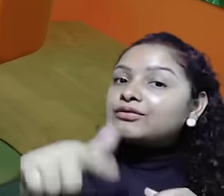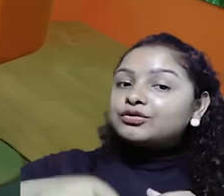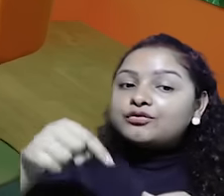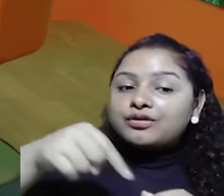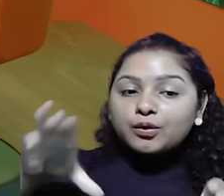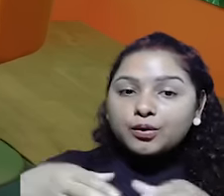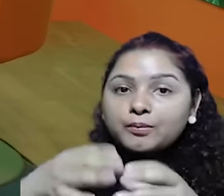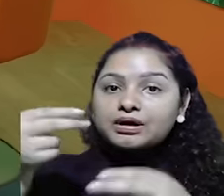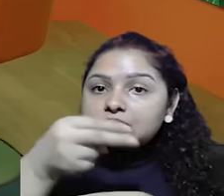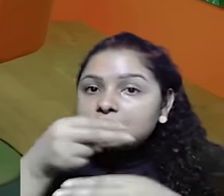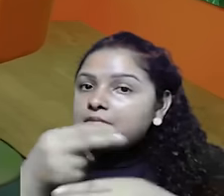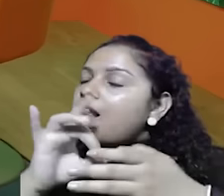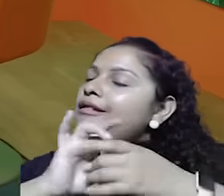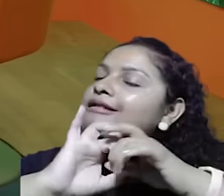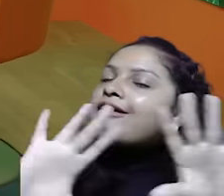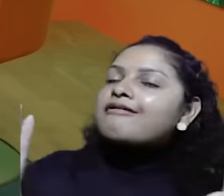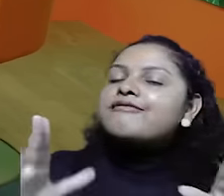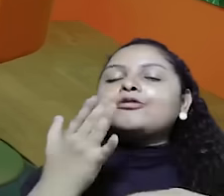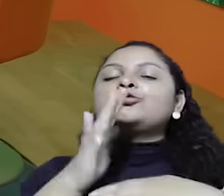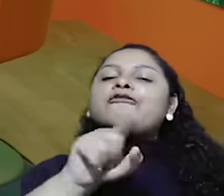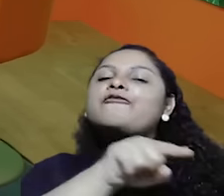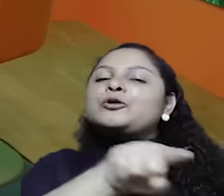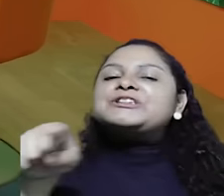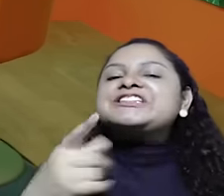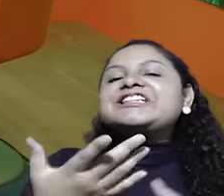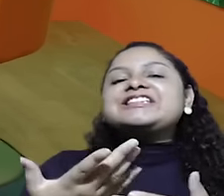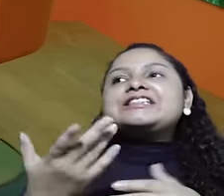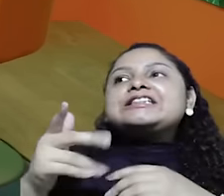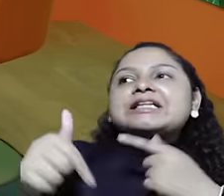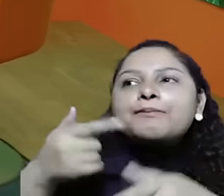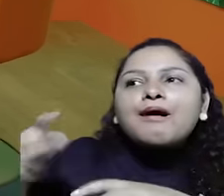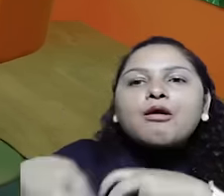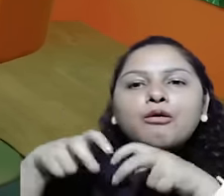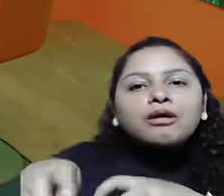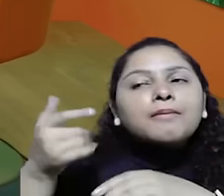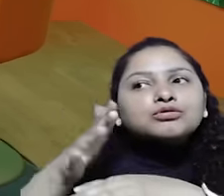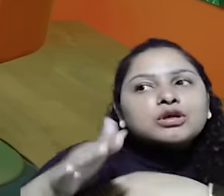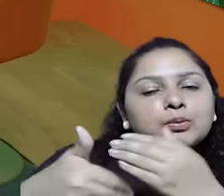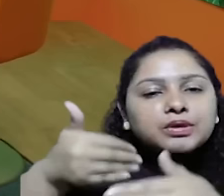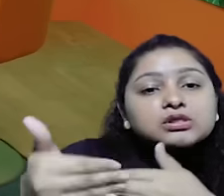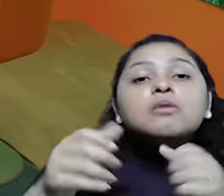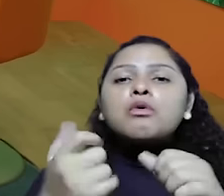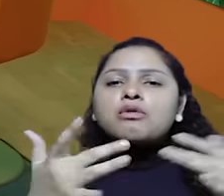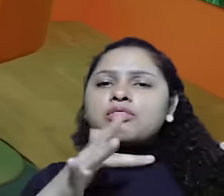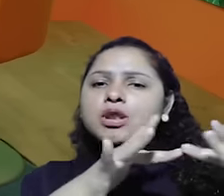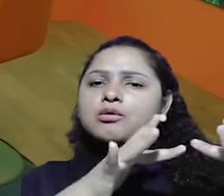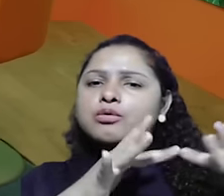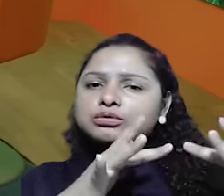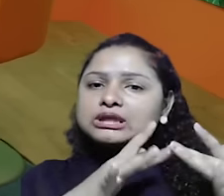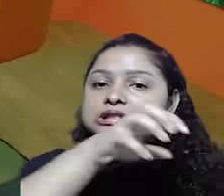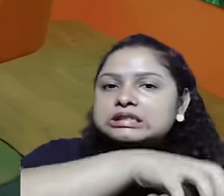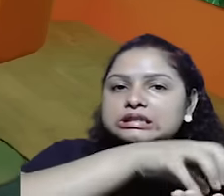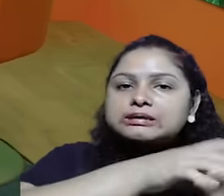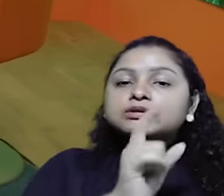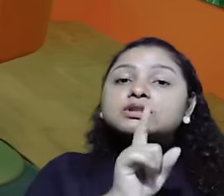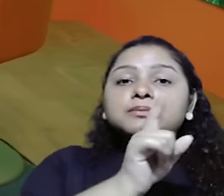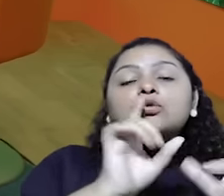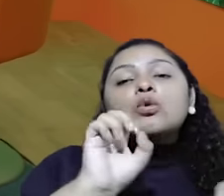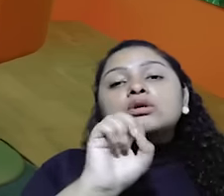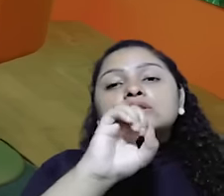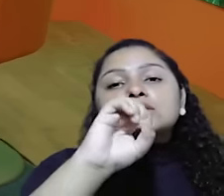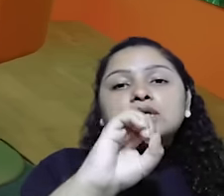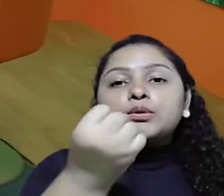do sebrai tá à disposição para ajudar você produtor rural nesse processo então vocês podem entrar em contato com a nossa central de atendimento